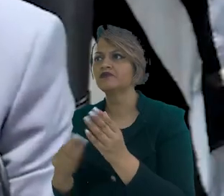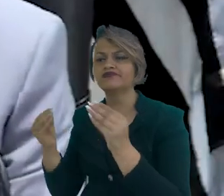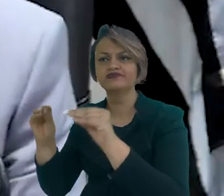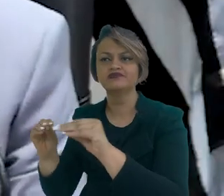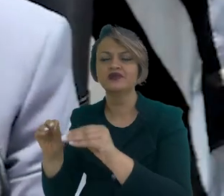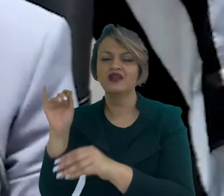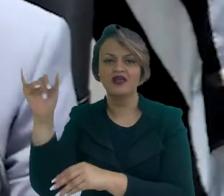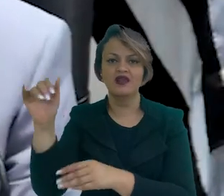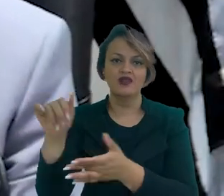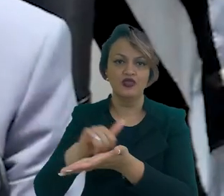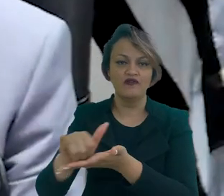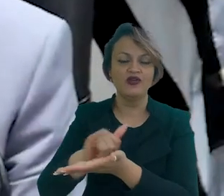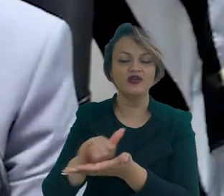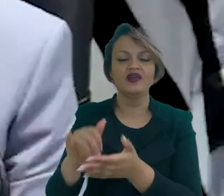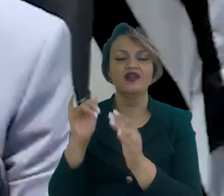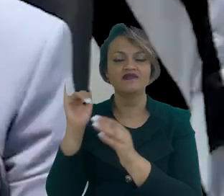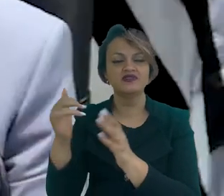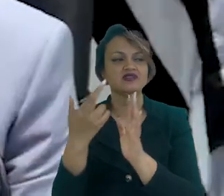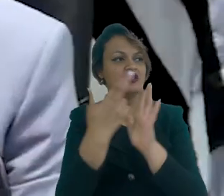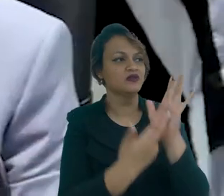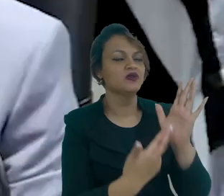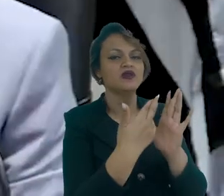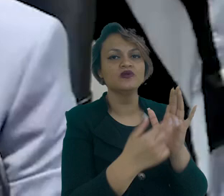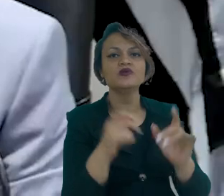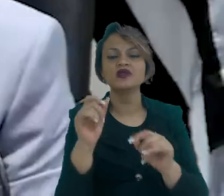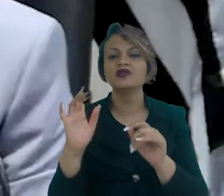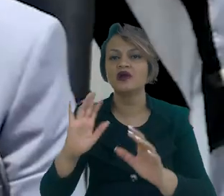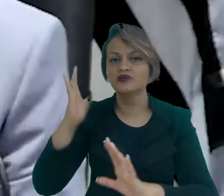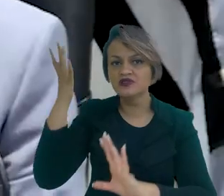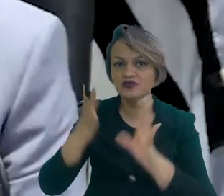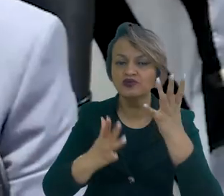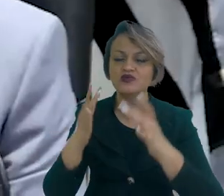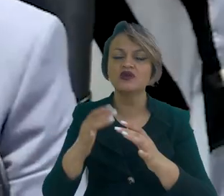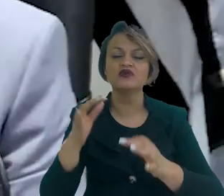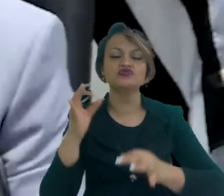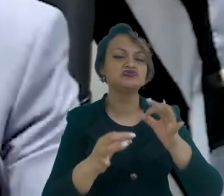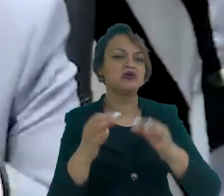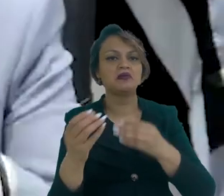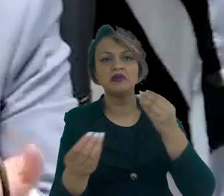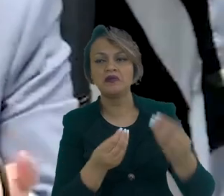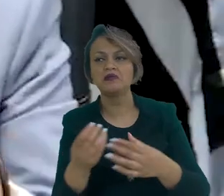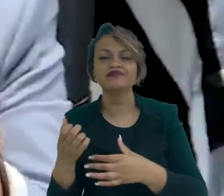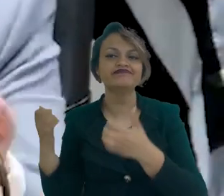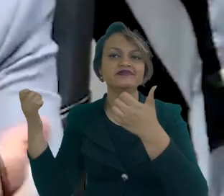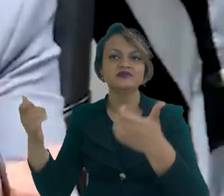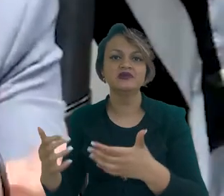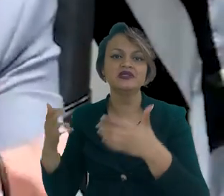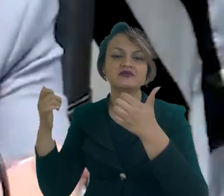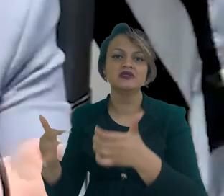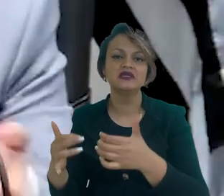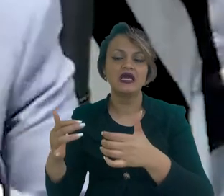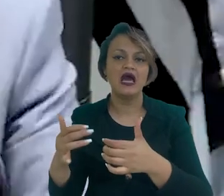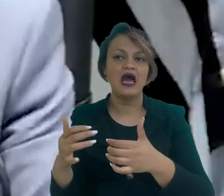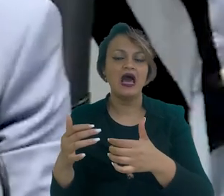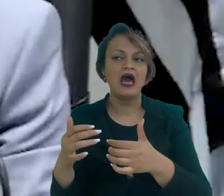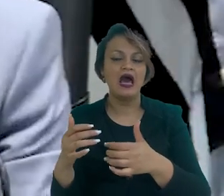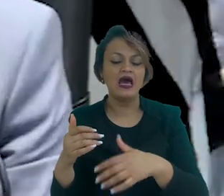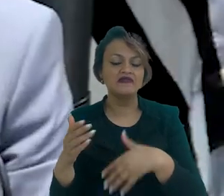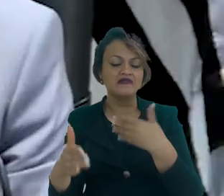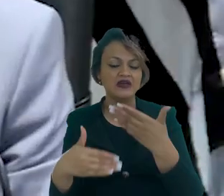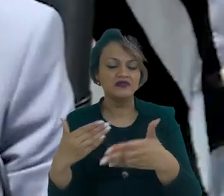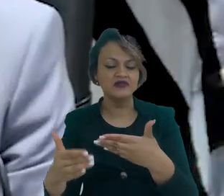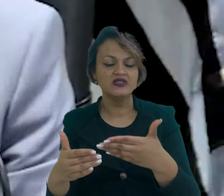e publica os relatórios no the new yorker em Nova York e contando né o que tava acontecendo o julgamento de arte